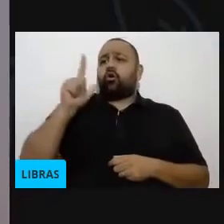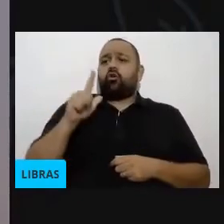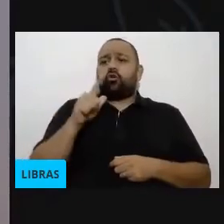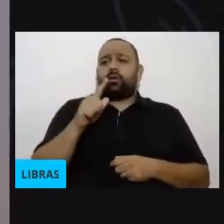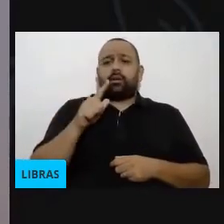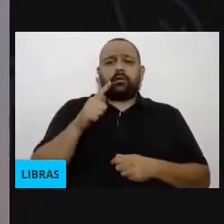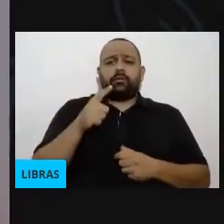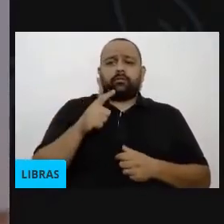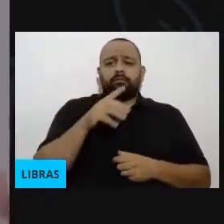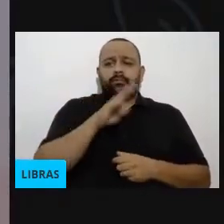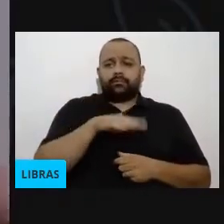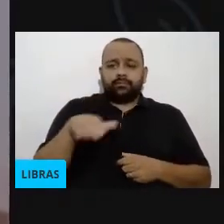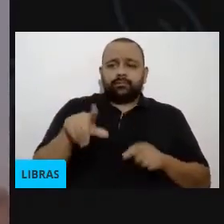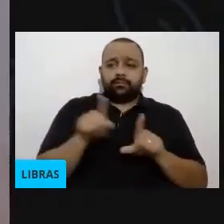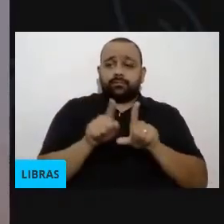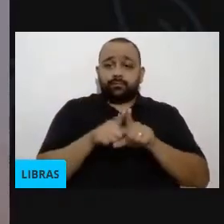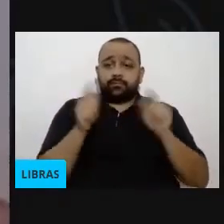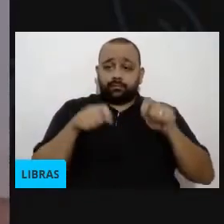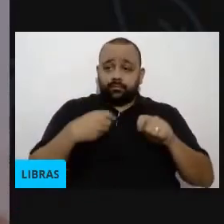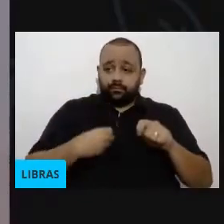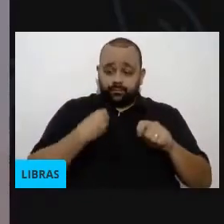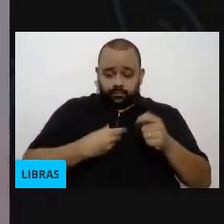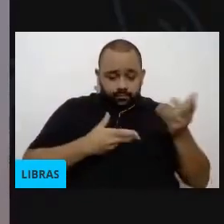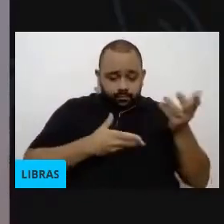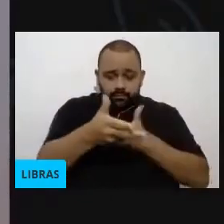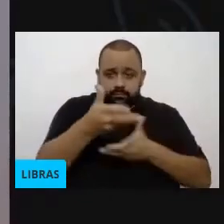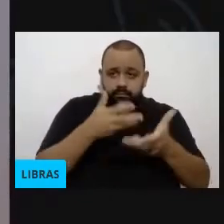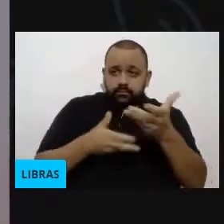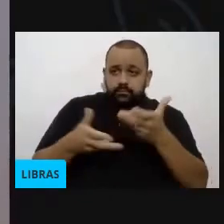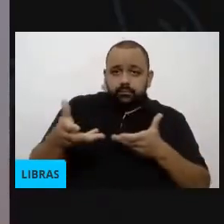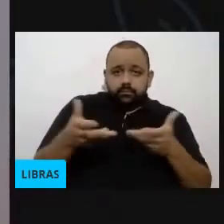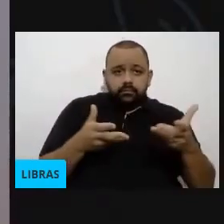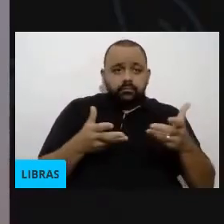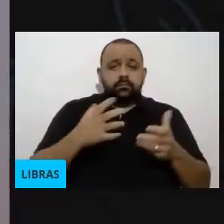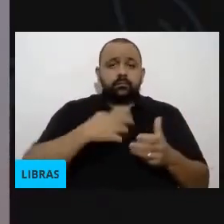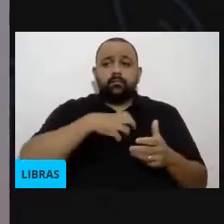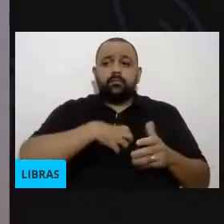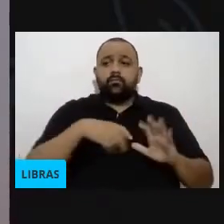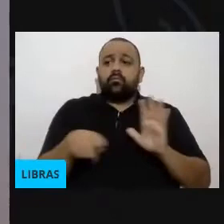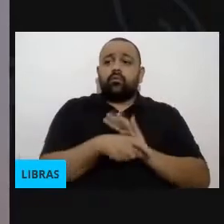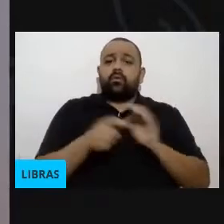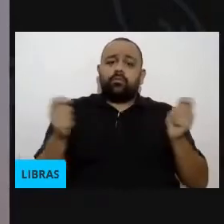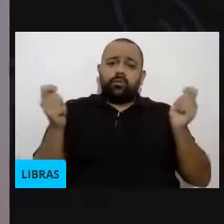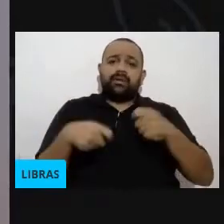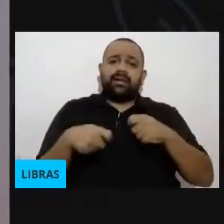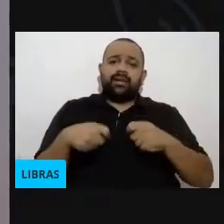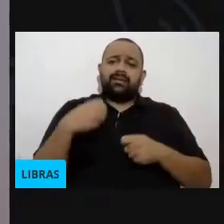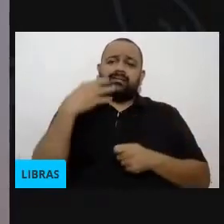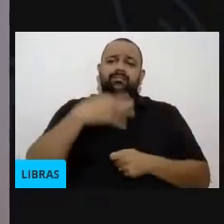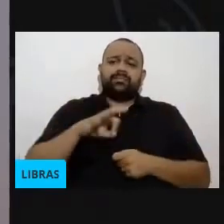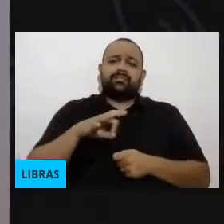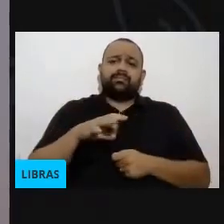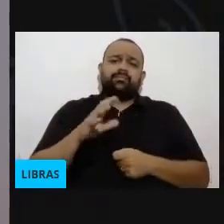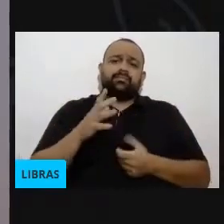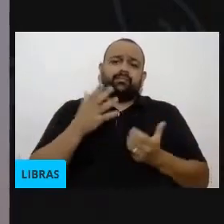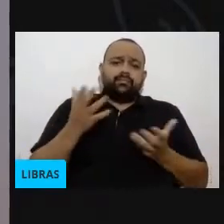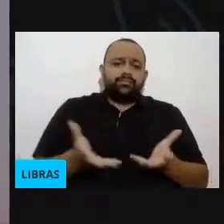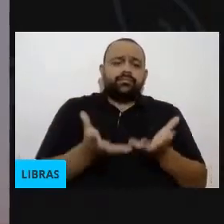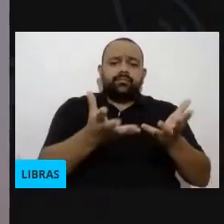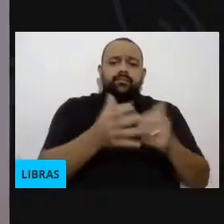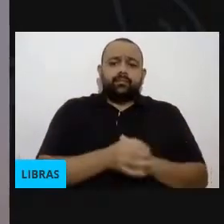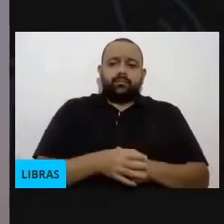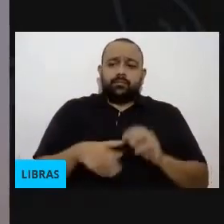e conviver ali com um meio que certamente vai ser absolutamente estimulante.